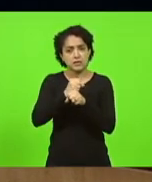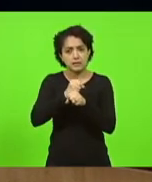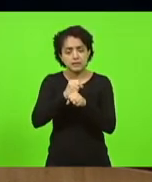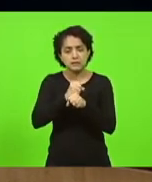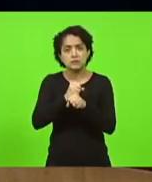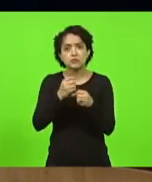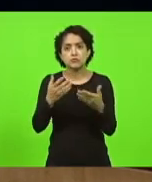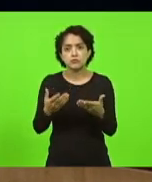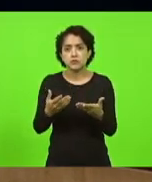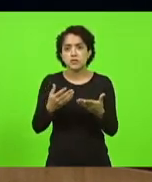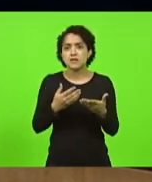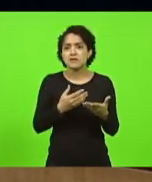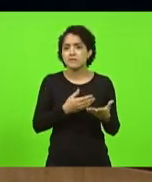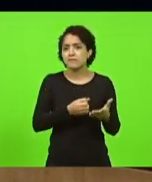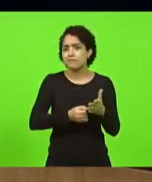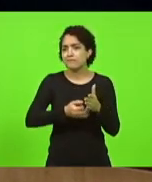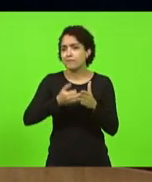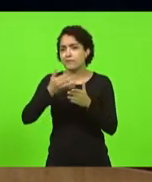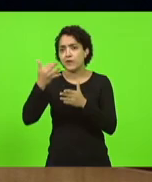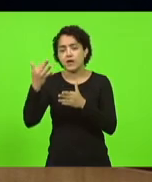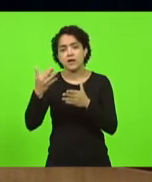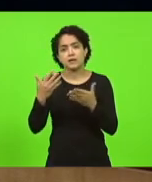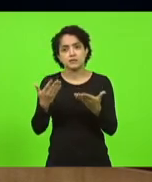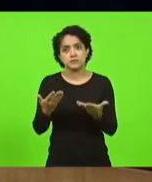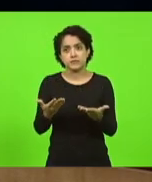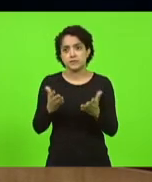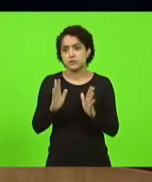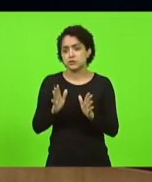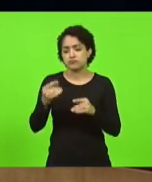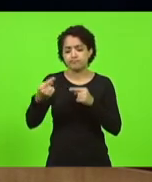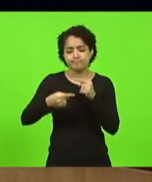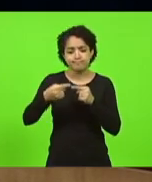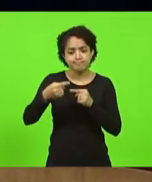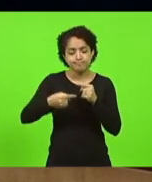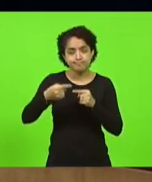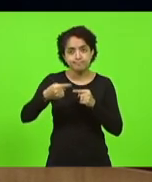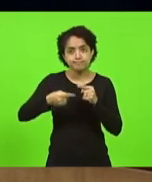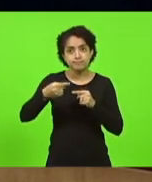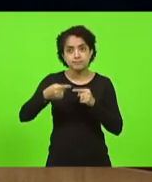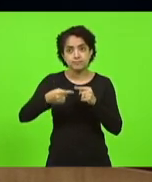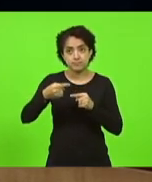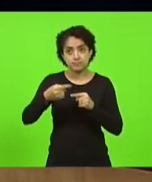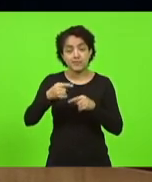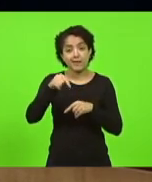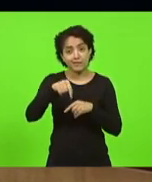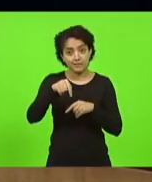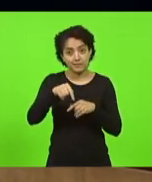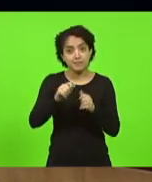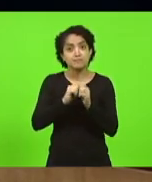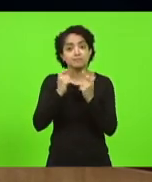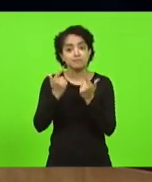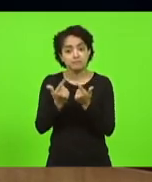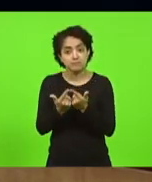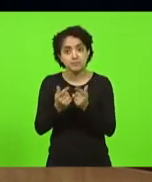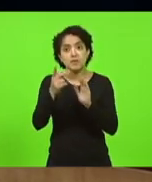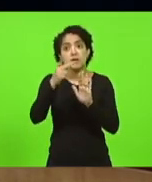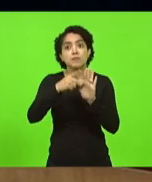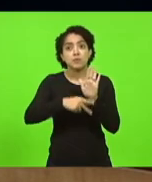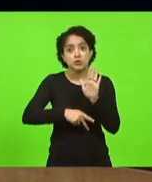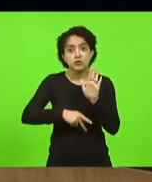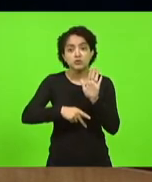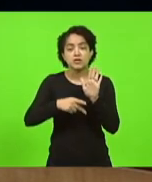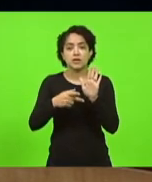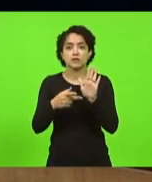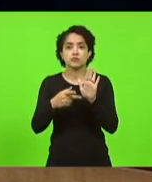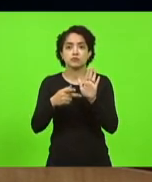E muitas vezes, quando nós discutimos, inclusive nessa casa, projetos de reajuste de